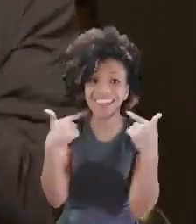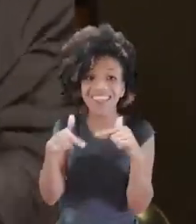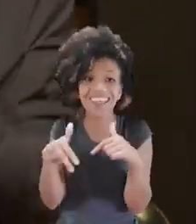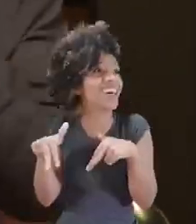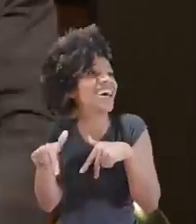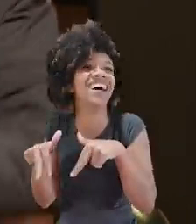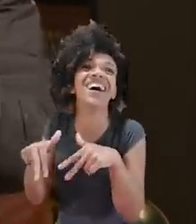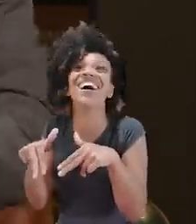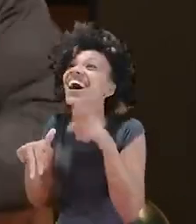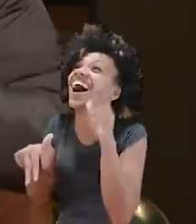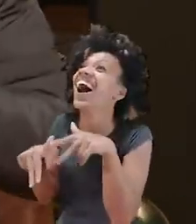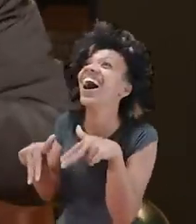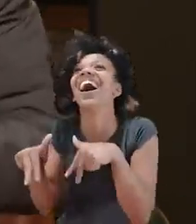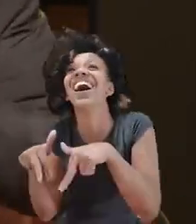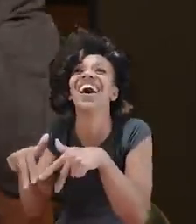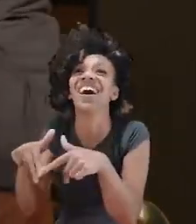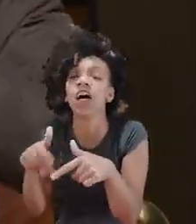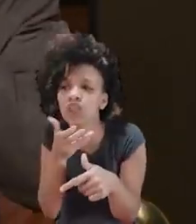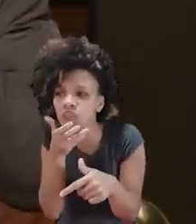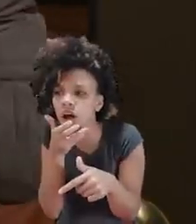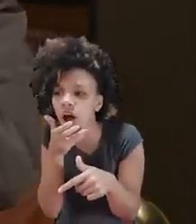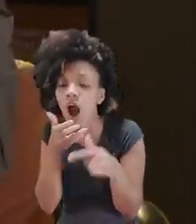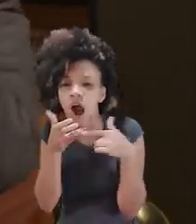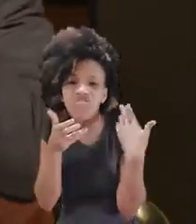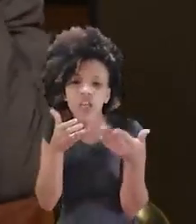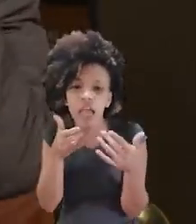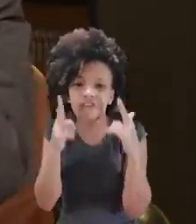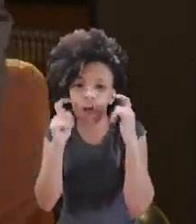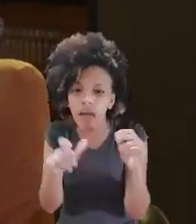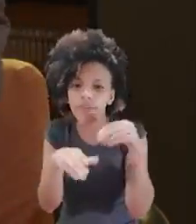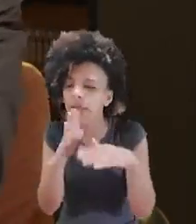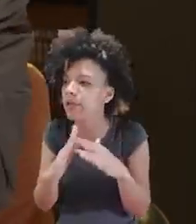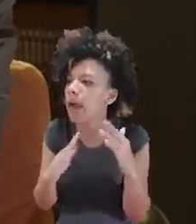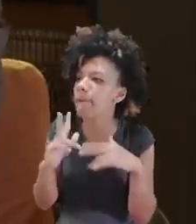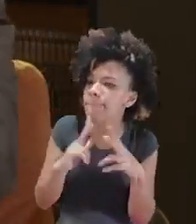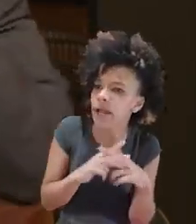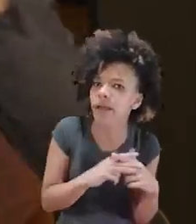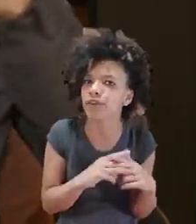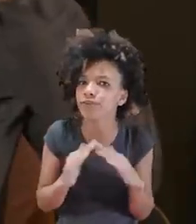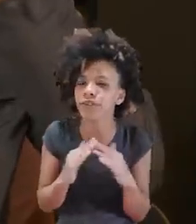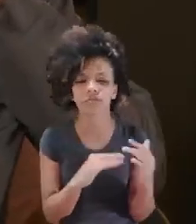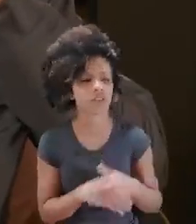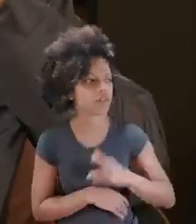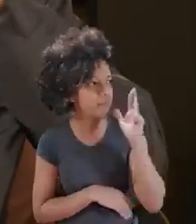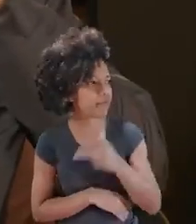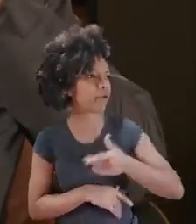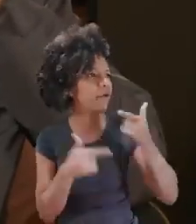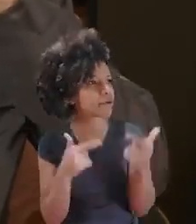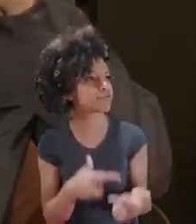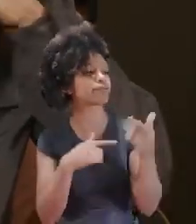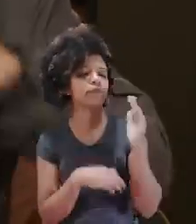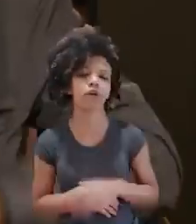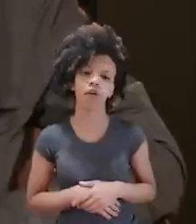e vai indo aí você vai tipo oh caraca aí toca no rádio Não sei que violência doméstica briga de vizinho você que a gente mané